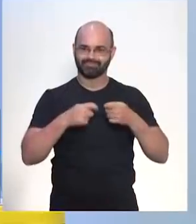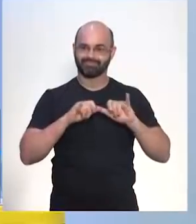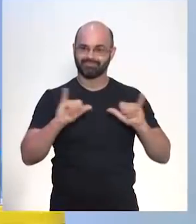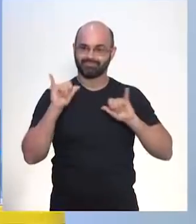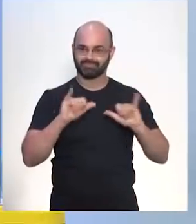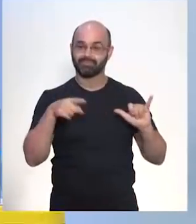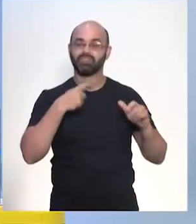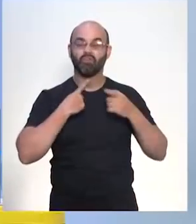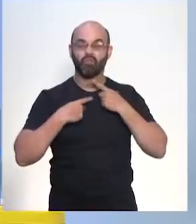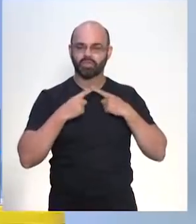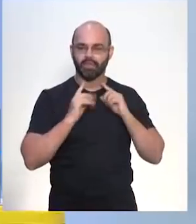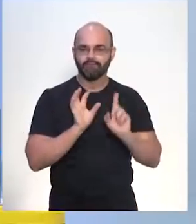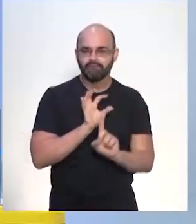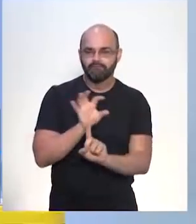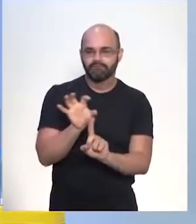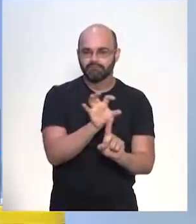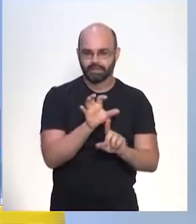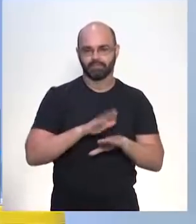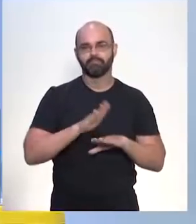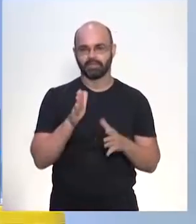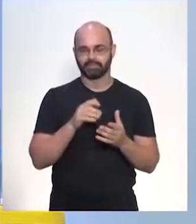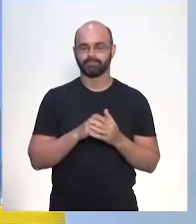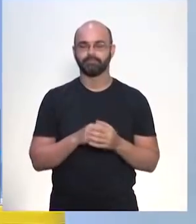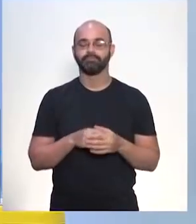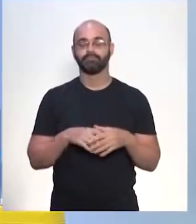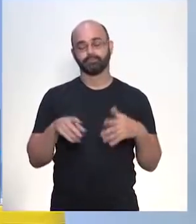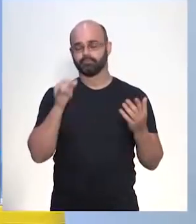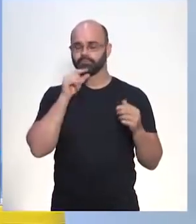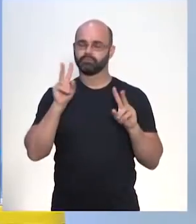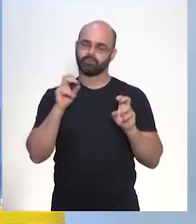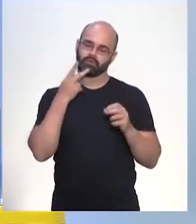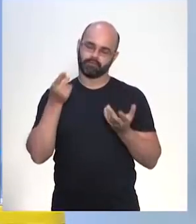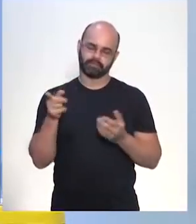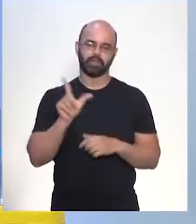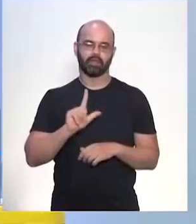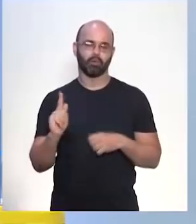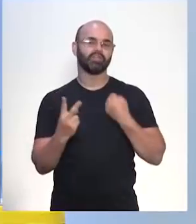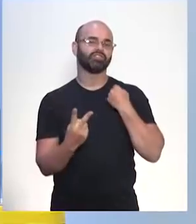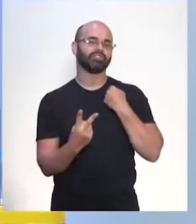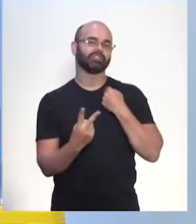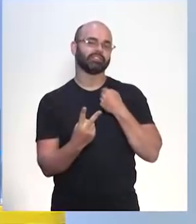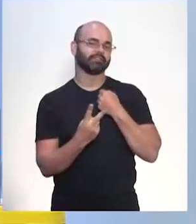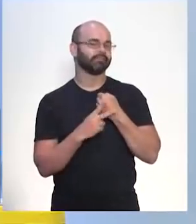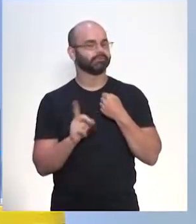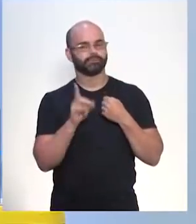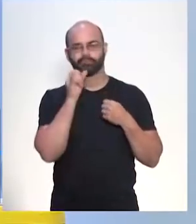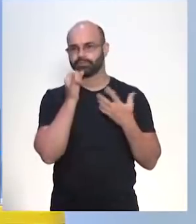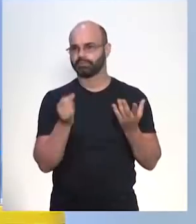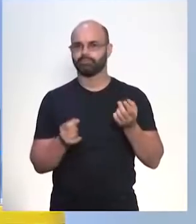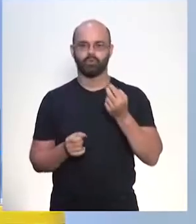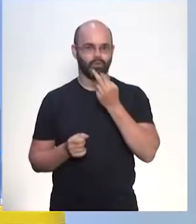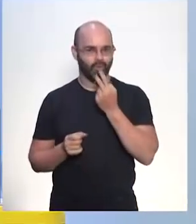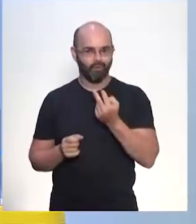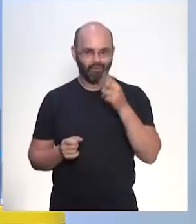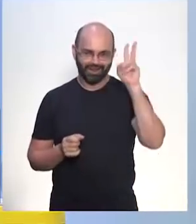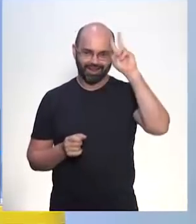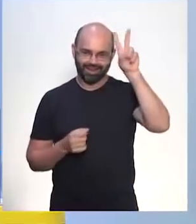aula anterior, a gente falou mais da linguagem não verbal, das imagens, lembra? Das cores, Isso.